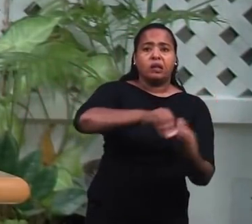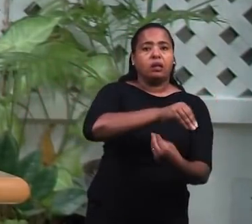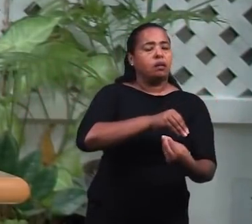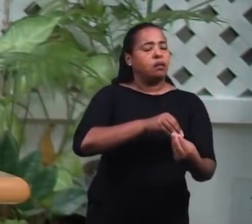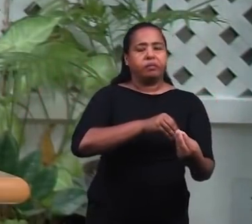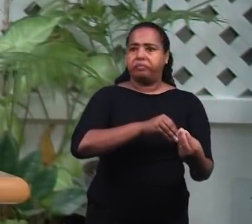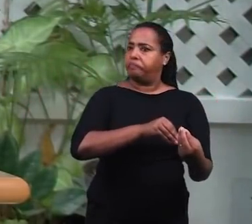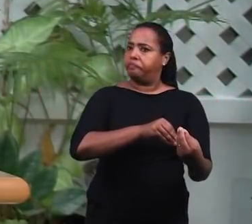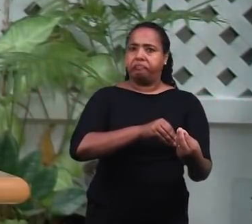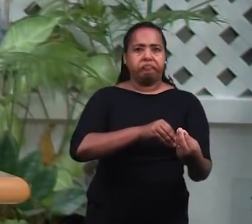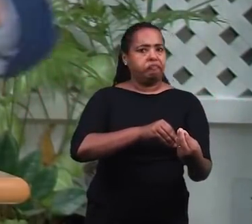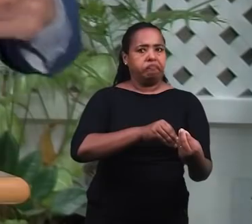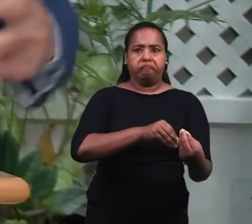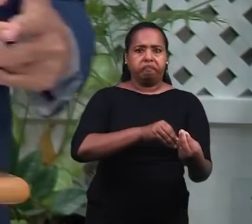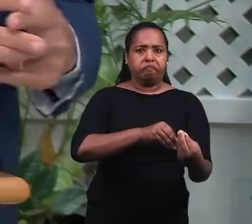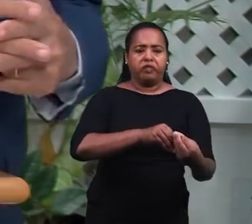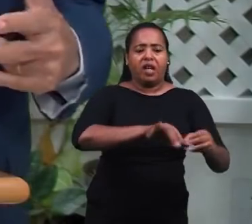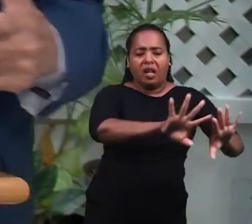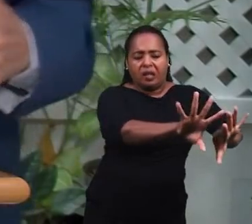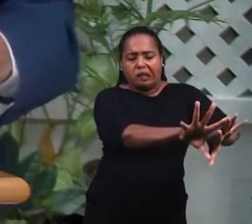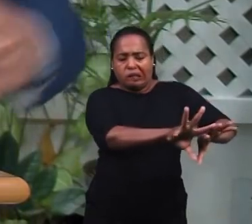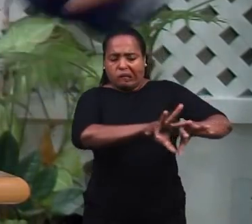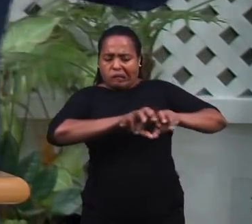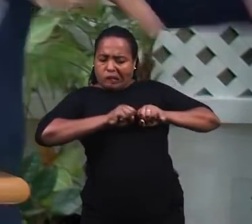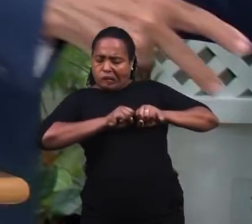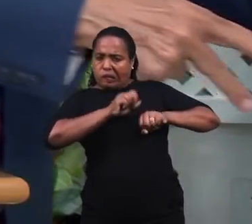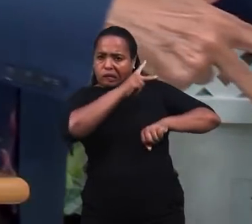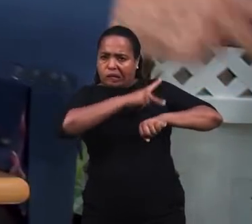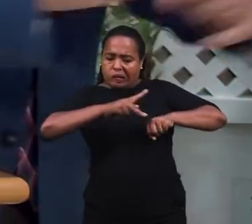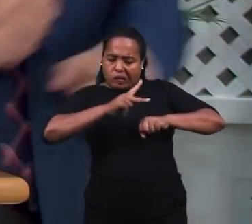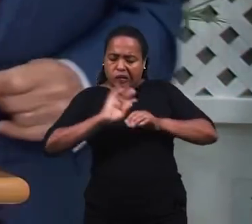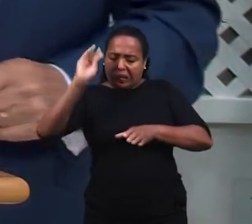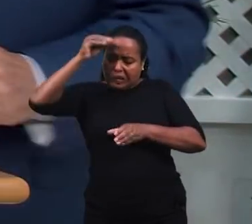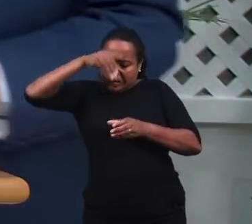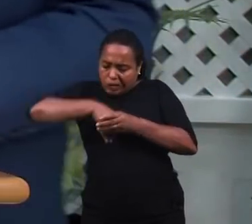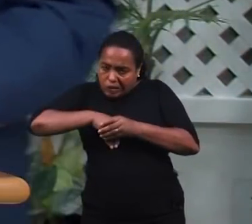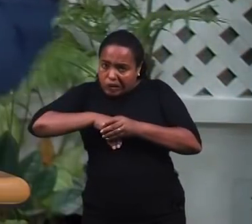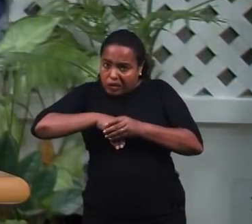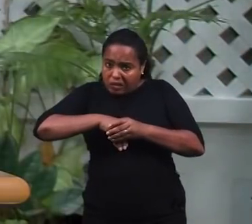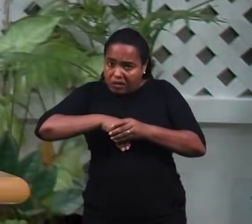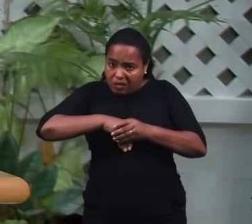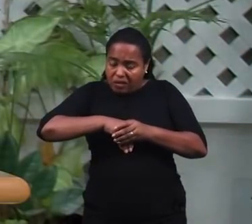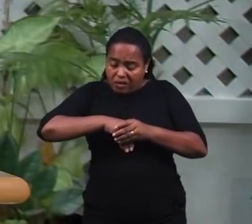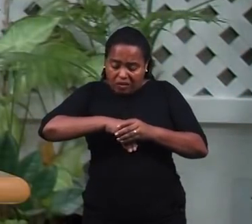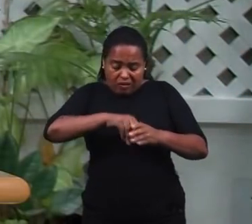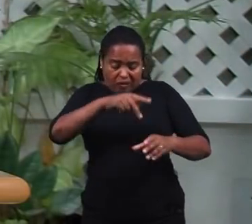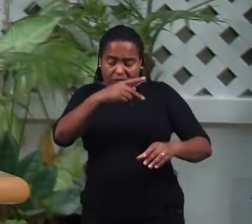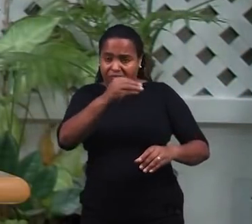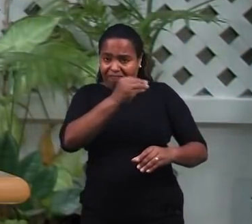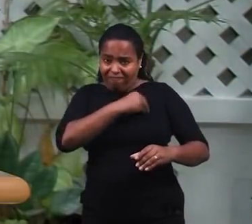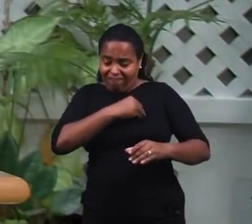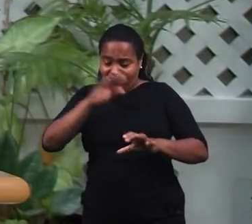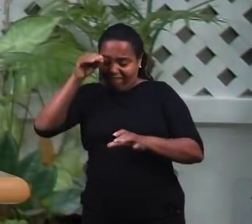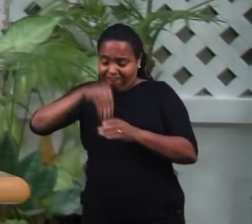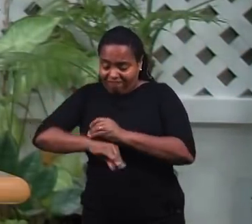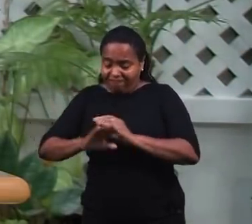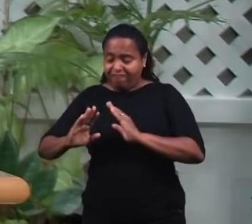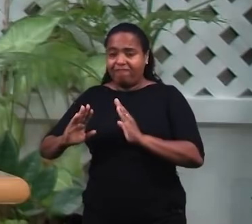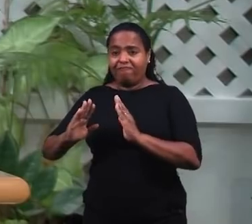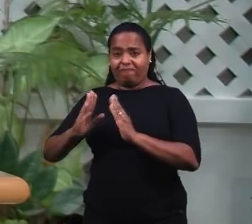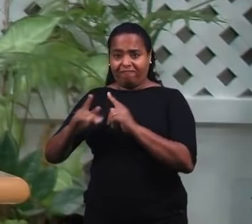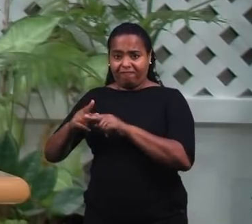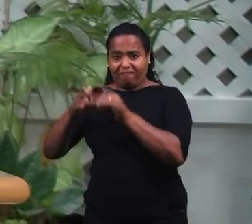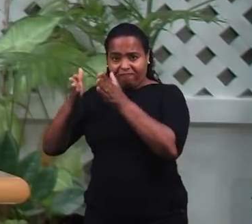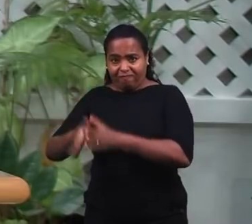trazer a impureza do mundo para dentro da igreja fiel, para a vida onde o Espírito Santo